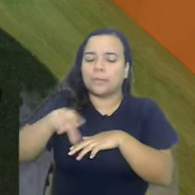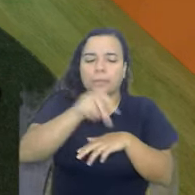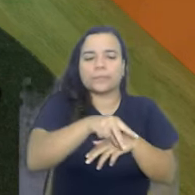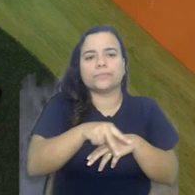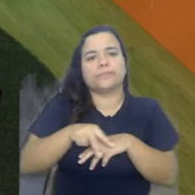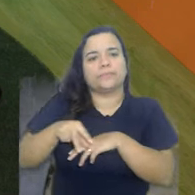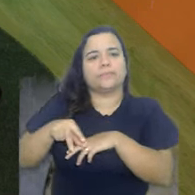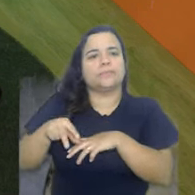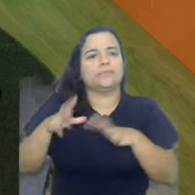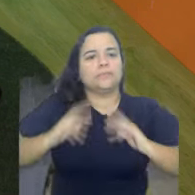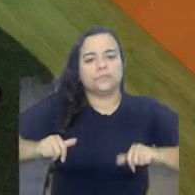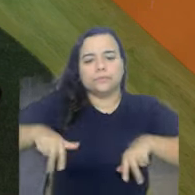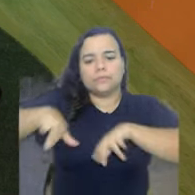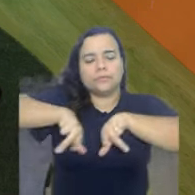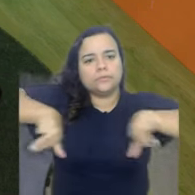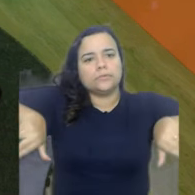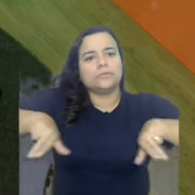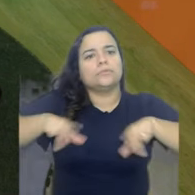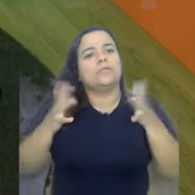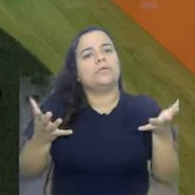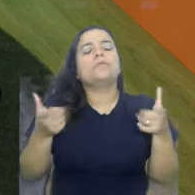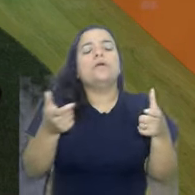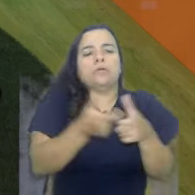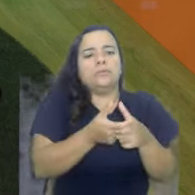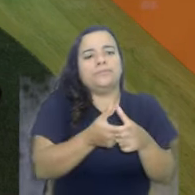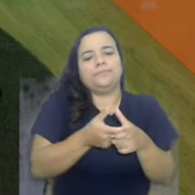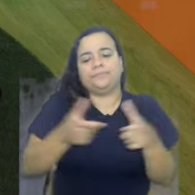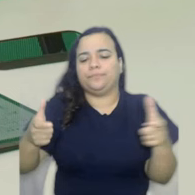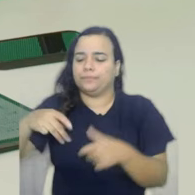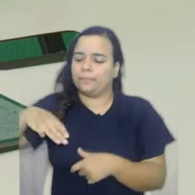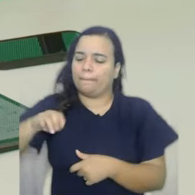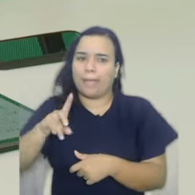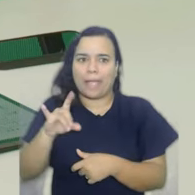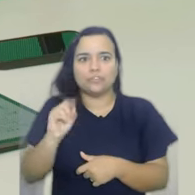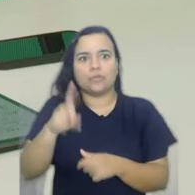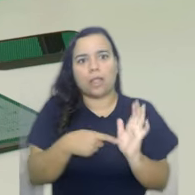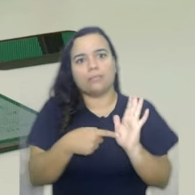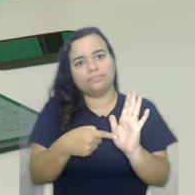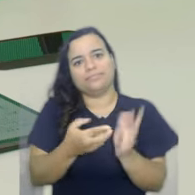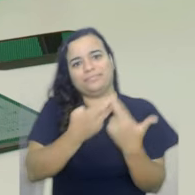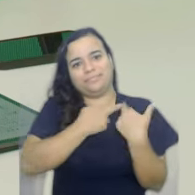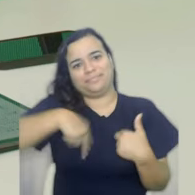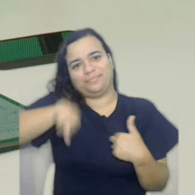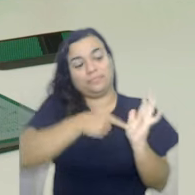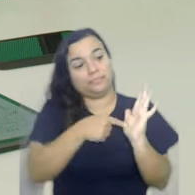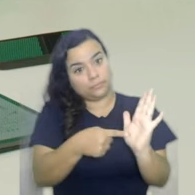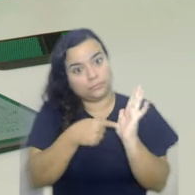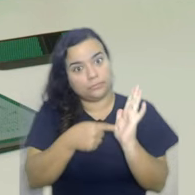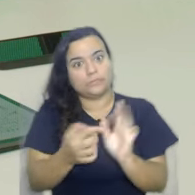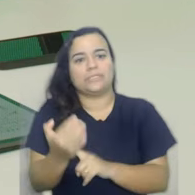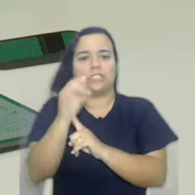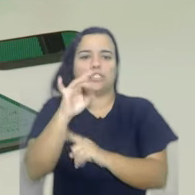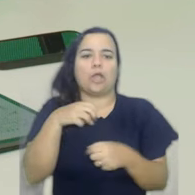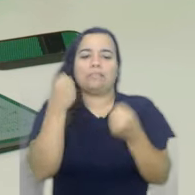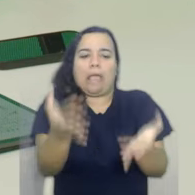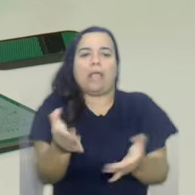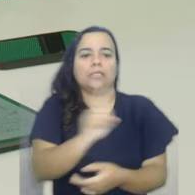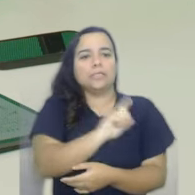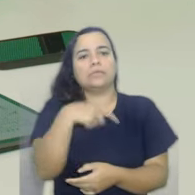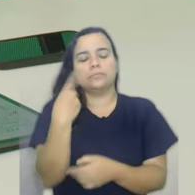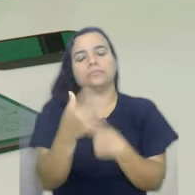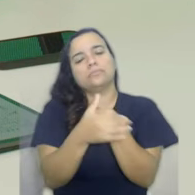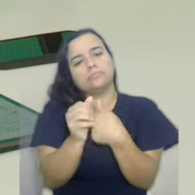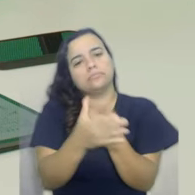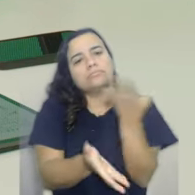para nós vem sendo realmente a nossa missão de pegar na mão e a gente não quer só fornecer a tecnologia a gente quer tá abraçando ali no